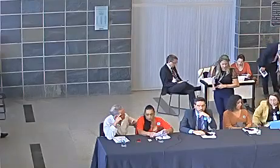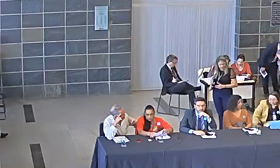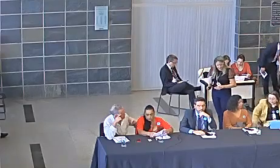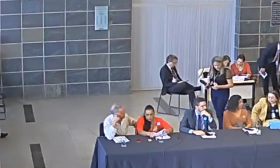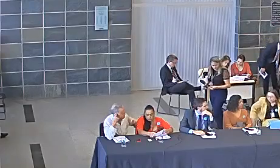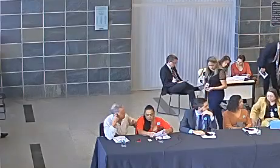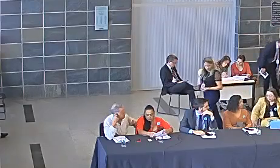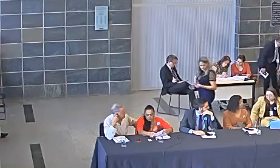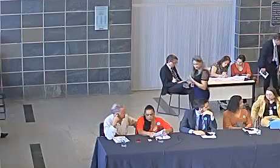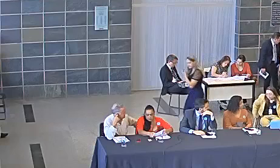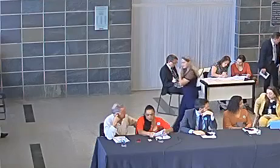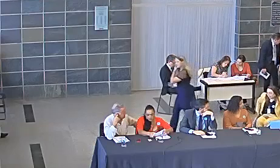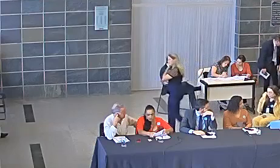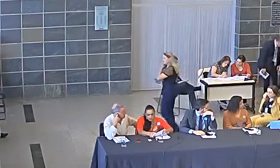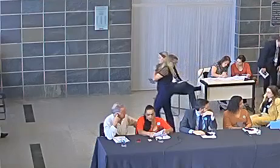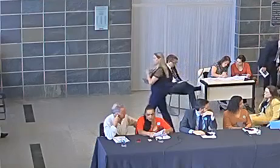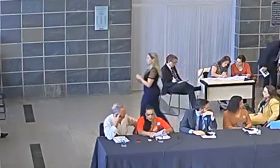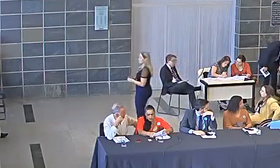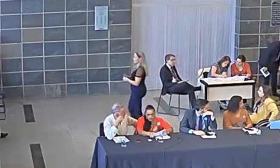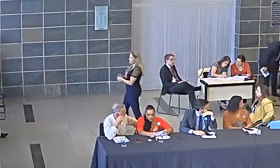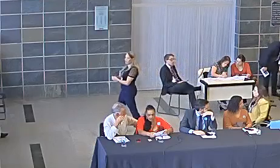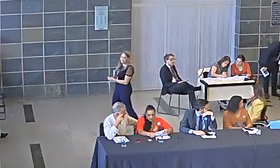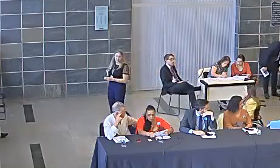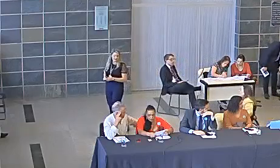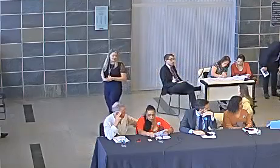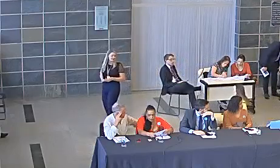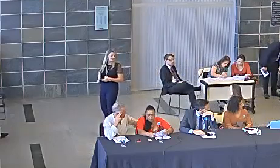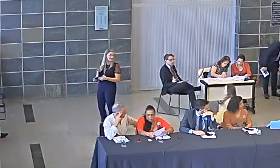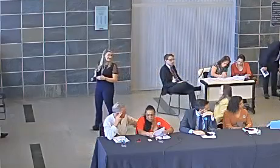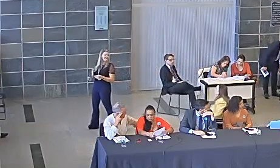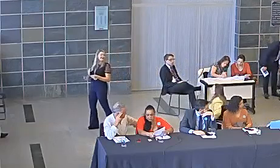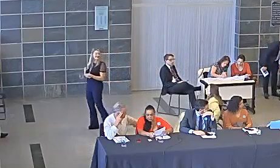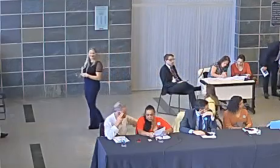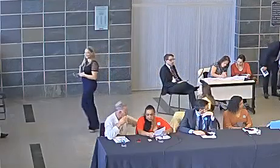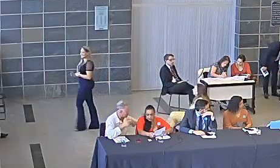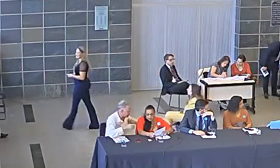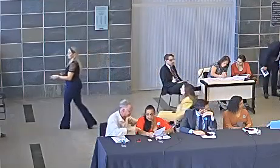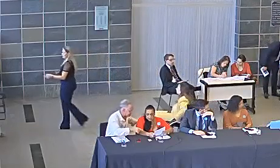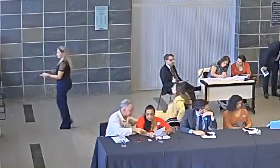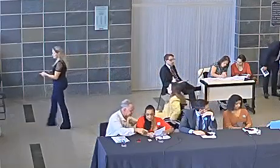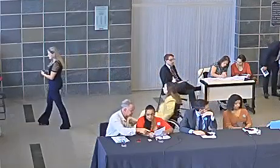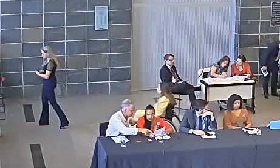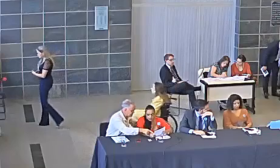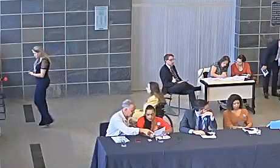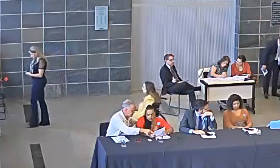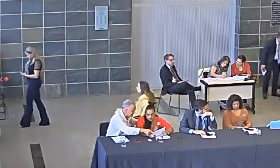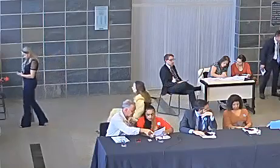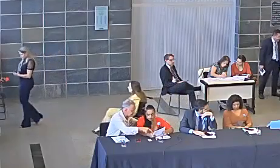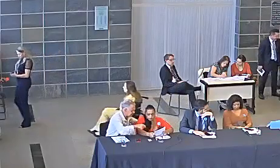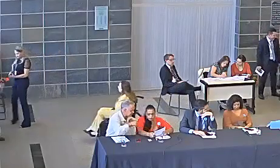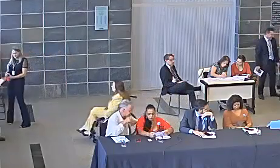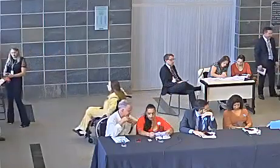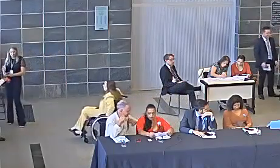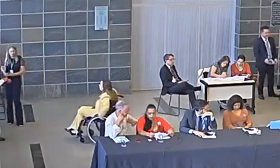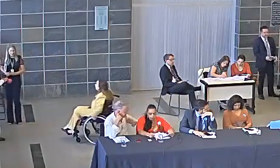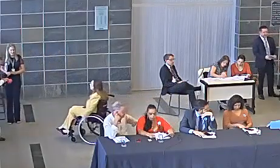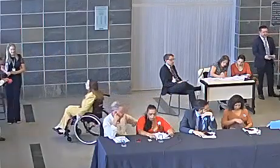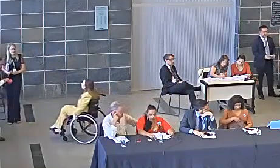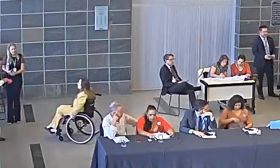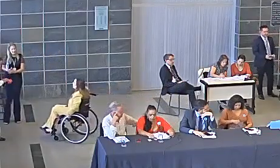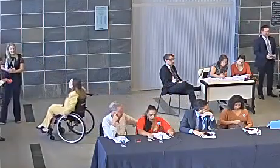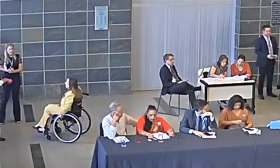aqui como que nós iríamos fazer um projeto imputando a quem essa responsabilidade